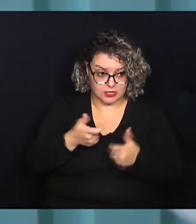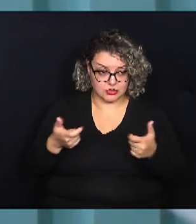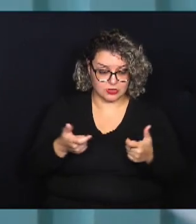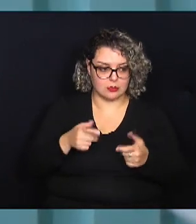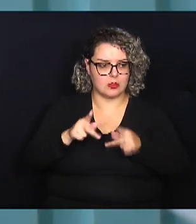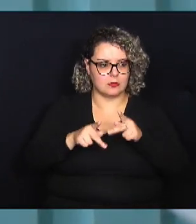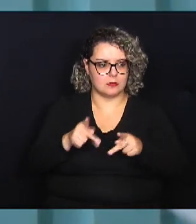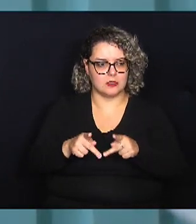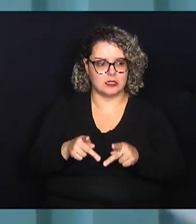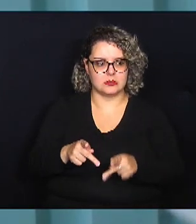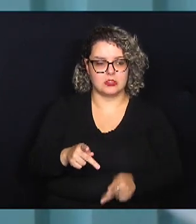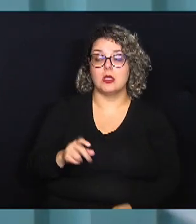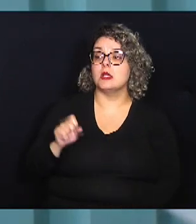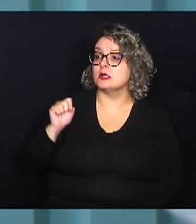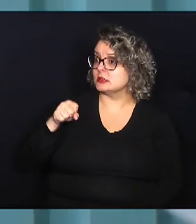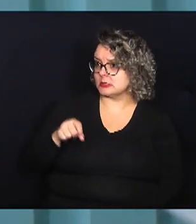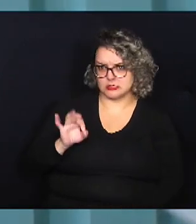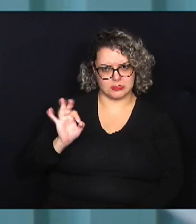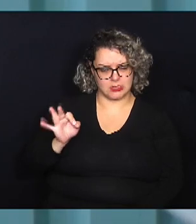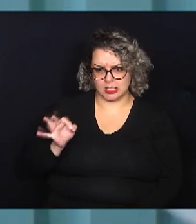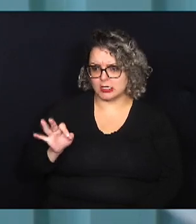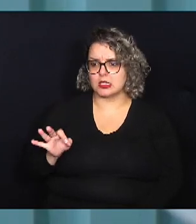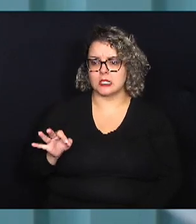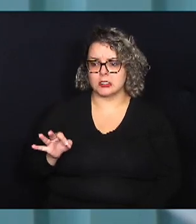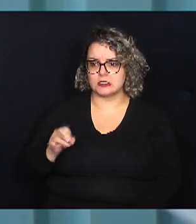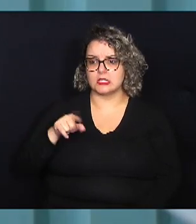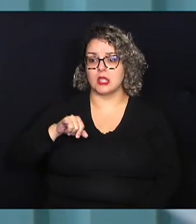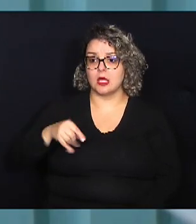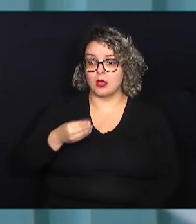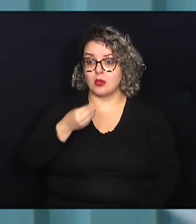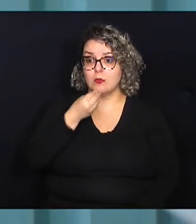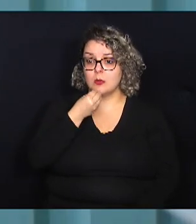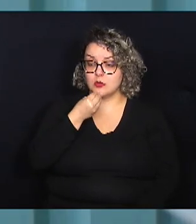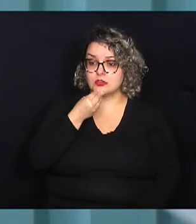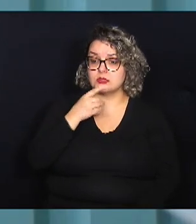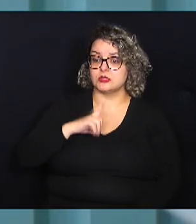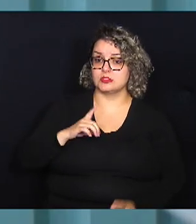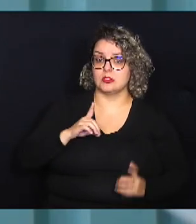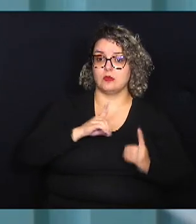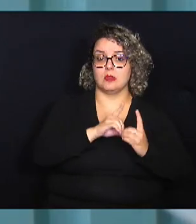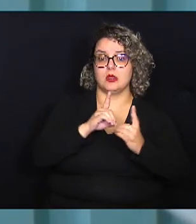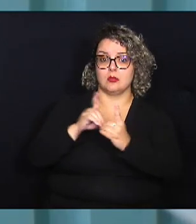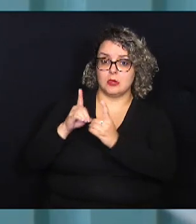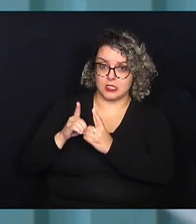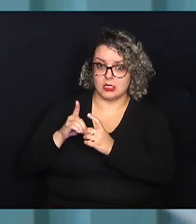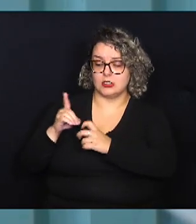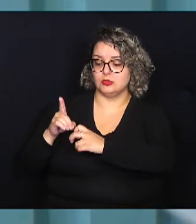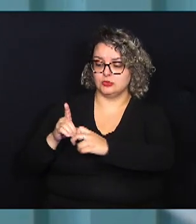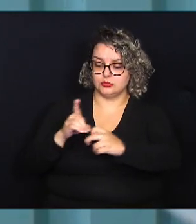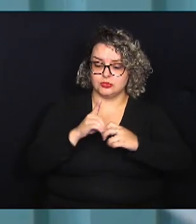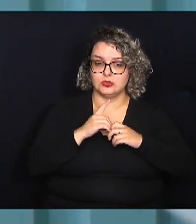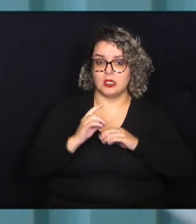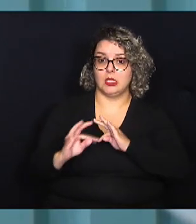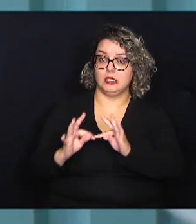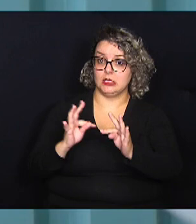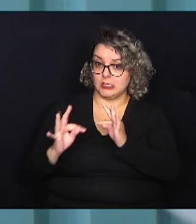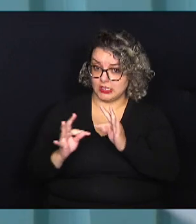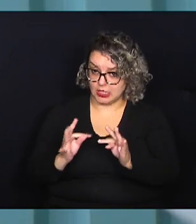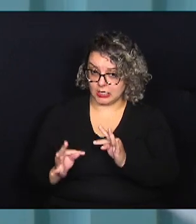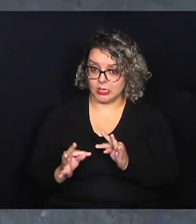população. Sem dúvida. É uma oportunidade de ter um atendimento técnico e de